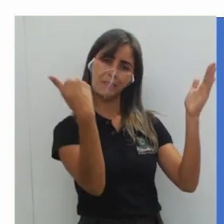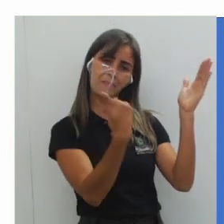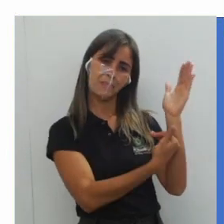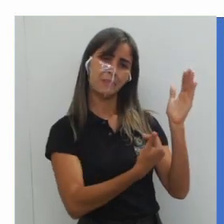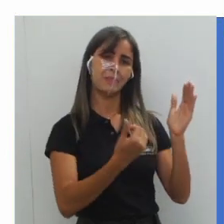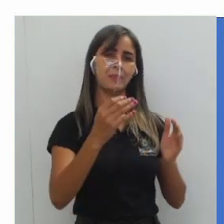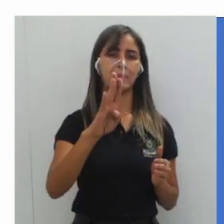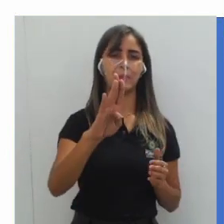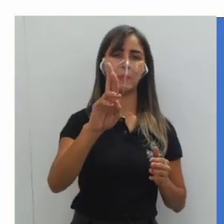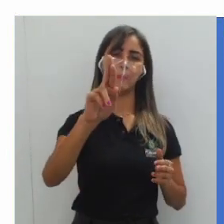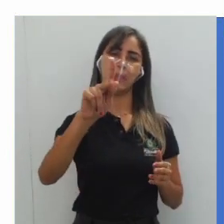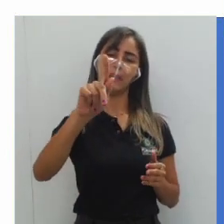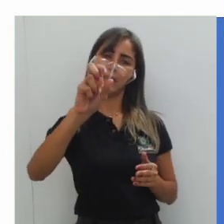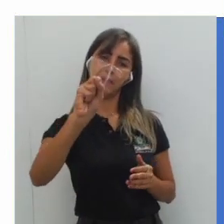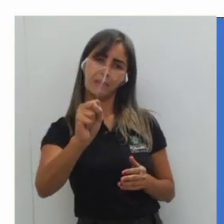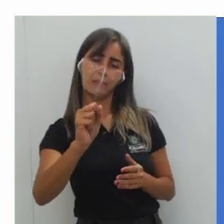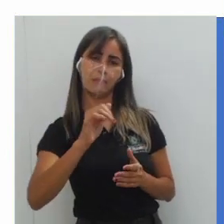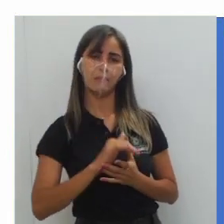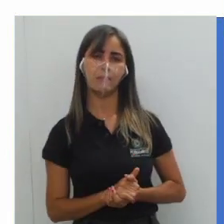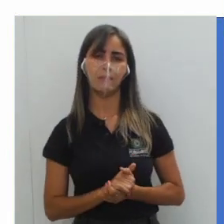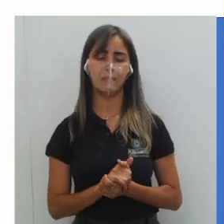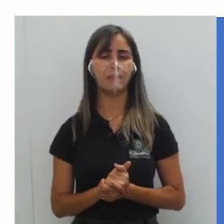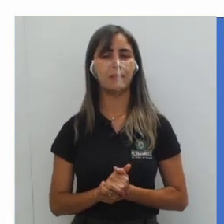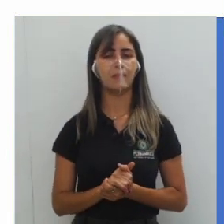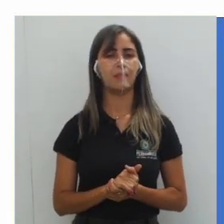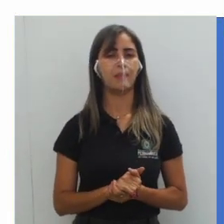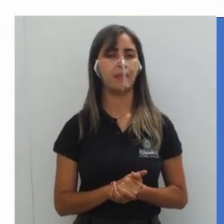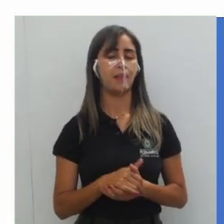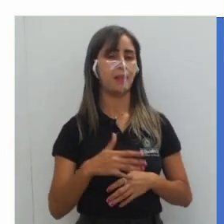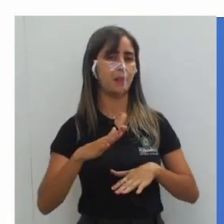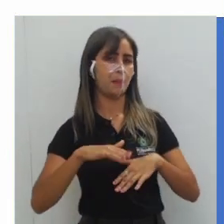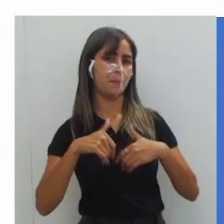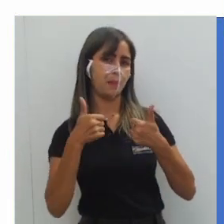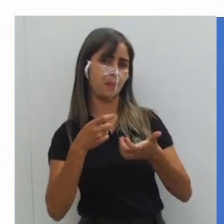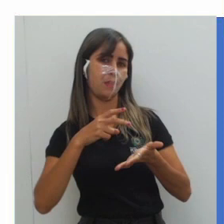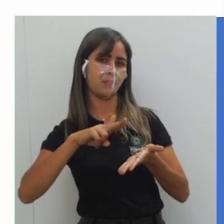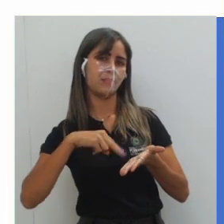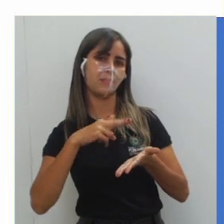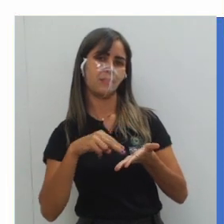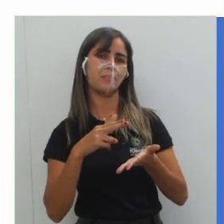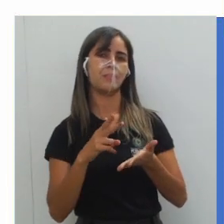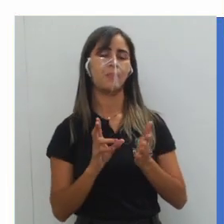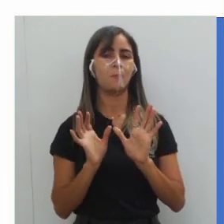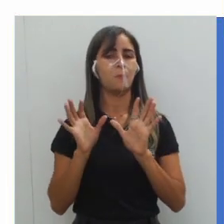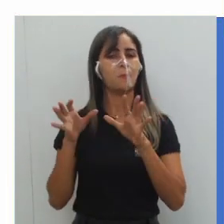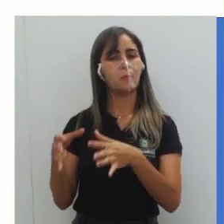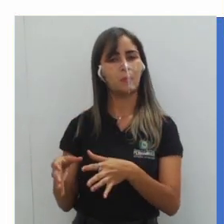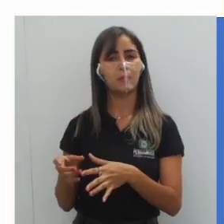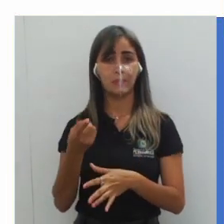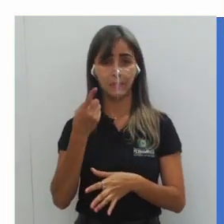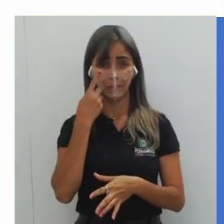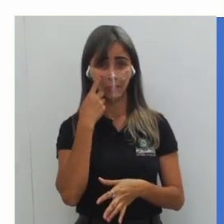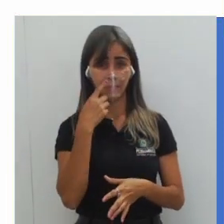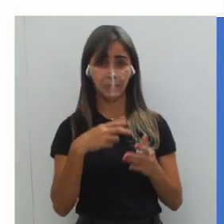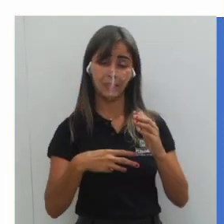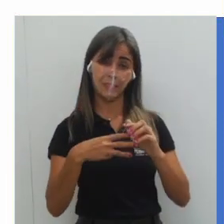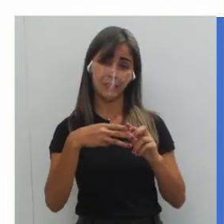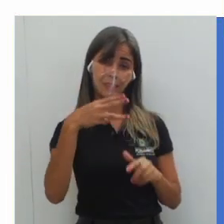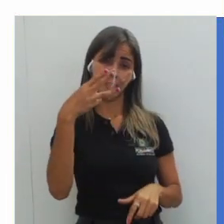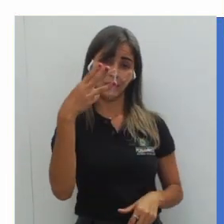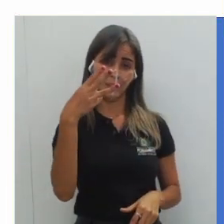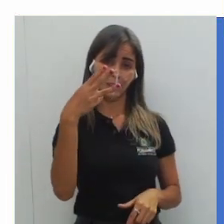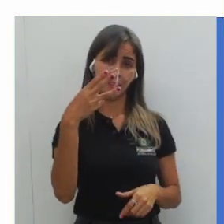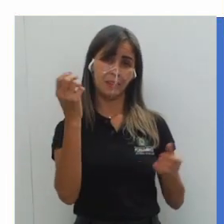ó, brega is the best dance of the group. E o brega é a melhor dança entre aquele grupo que a gente viu